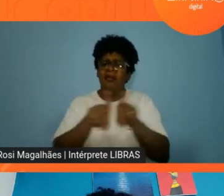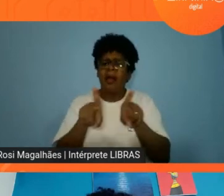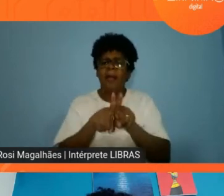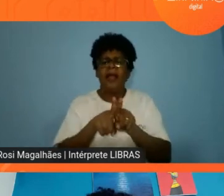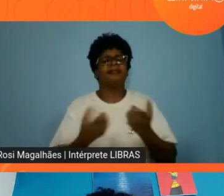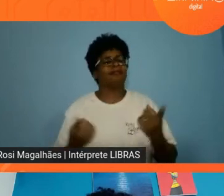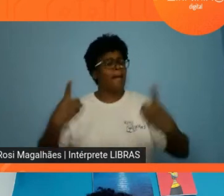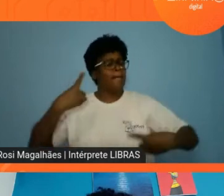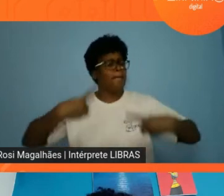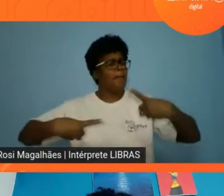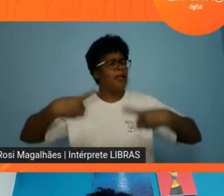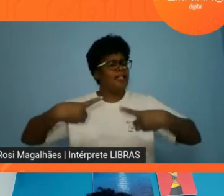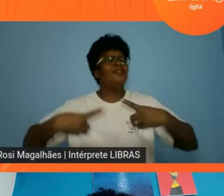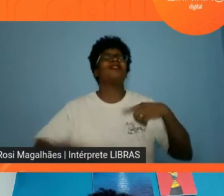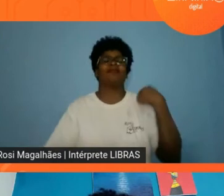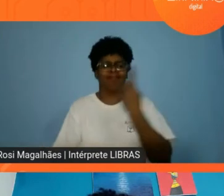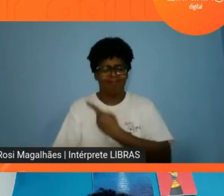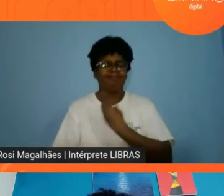sistêmica que a gente vive,